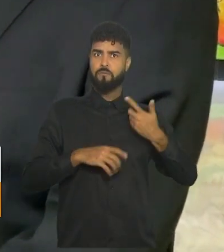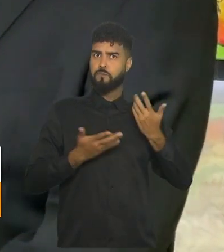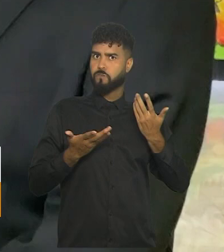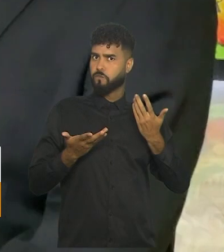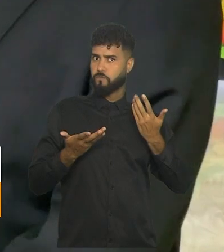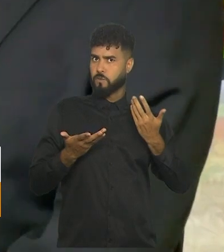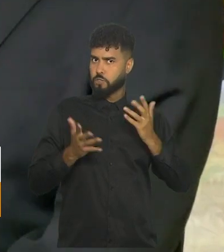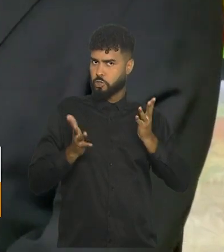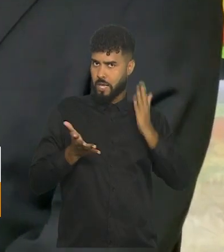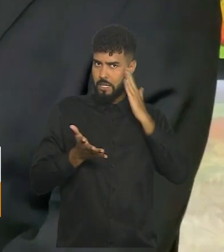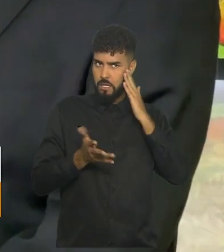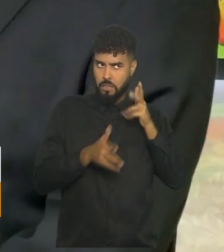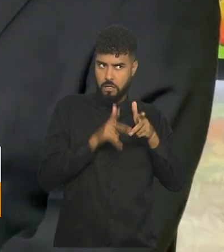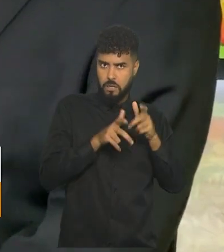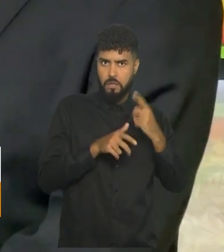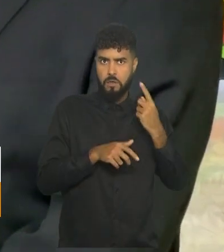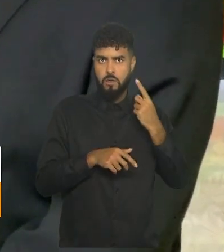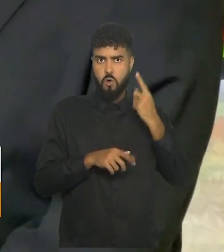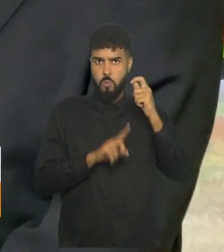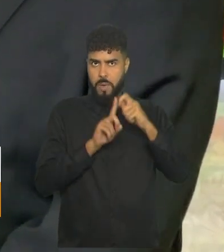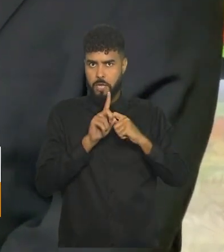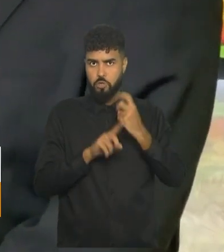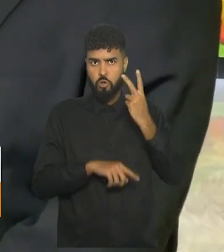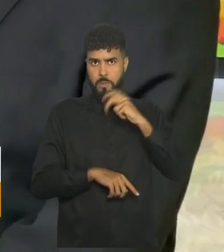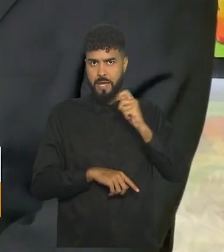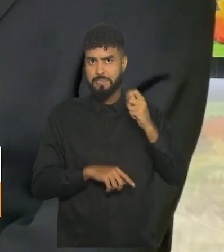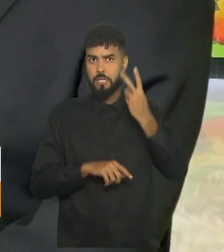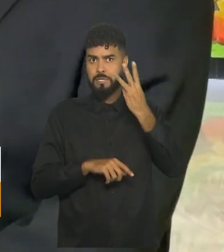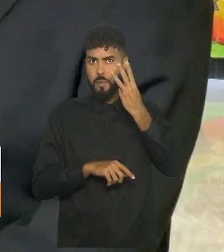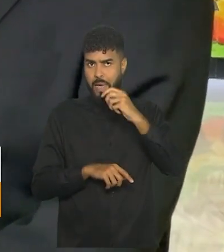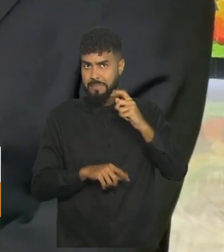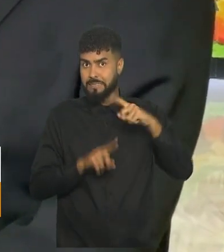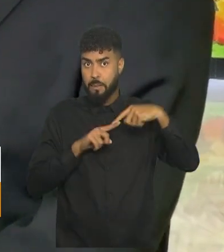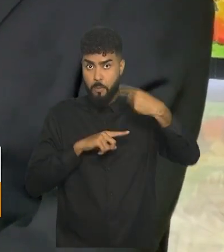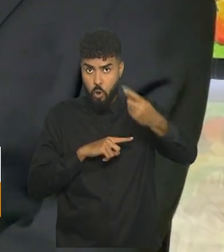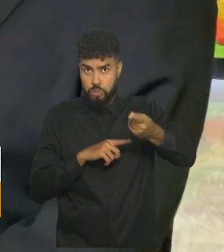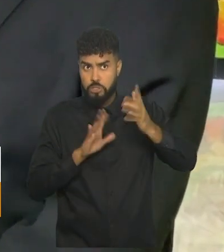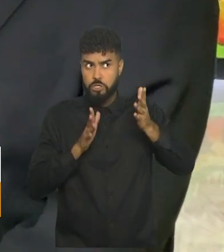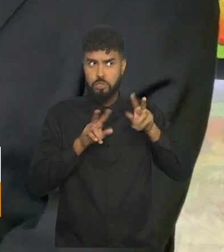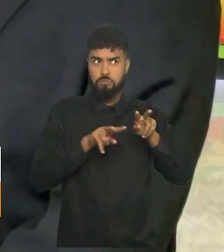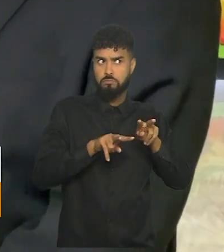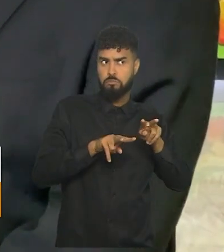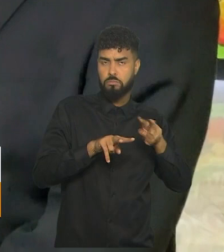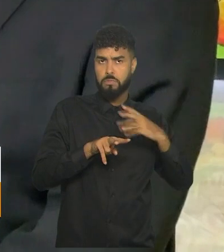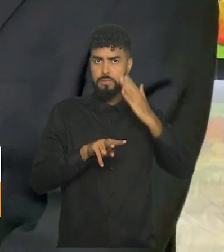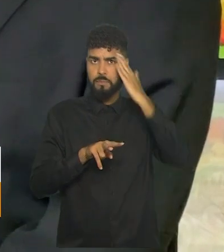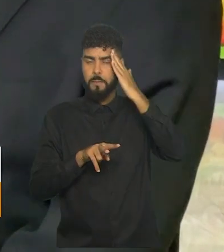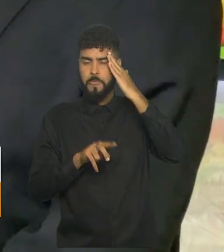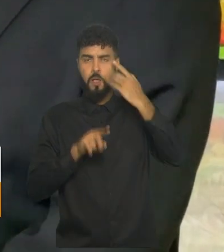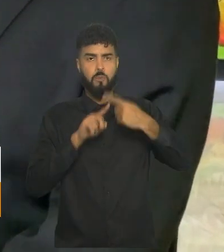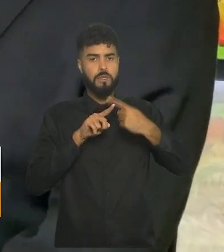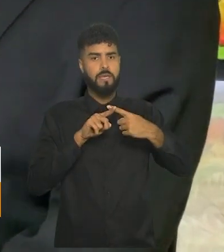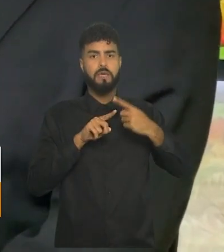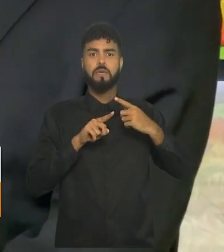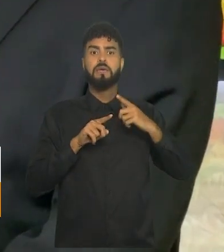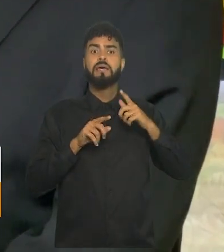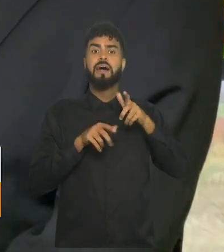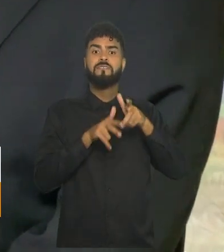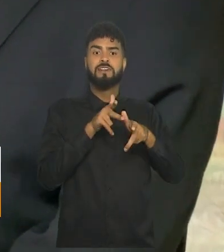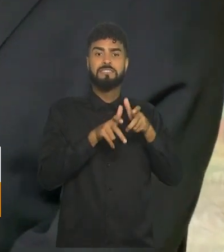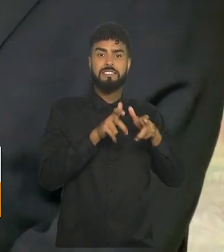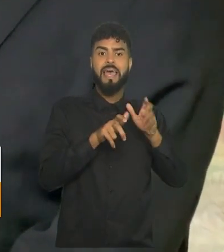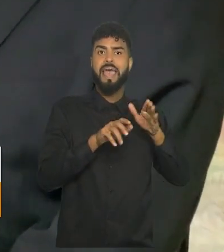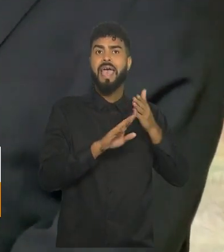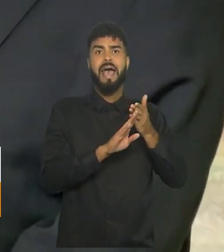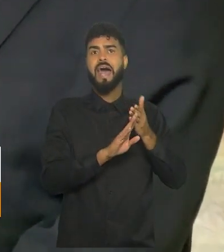verificação após 1 ou 2 ou 3 meses dessa vacina sendo ministrada, porque lembrando que todas elas foram anteriores